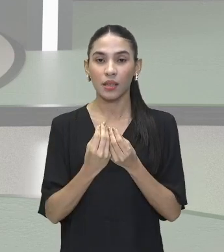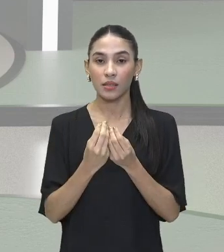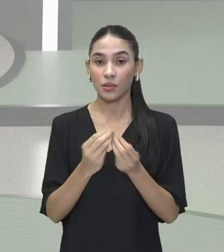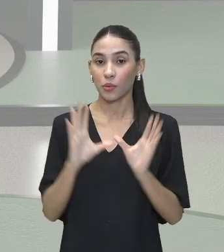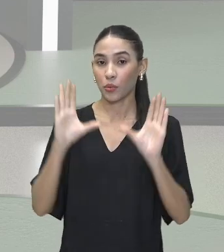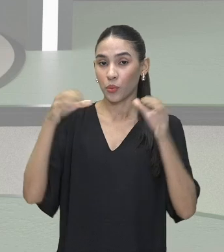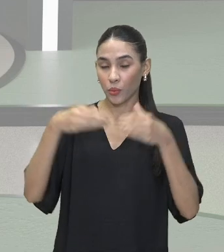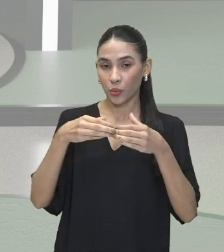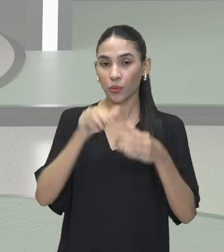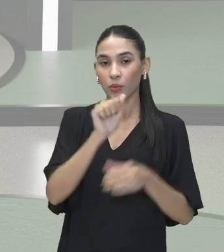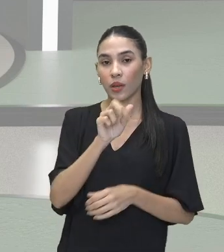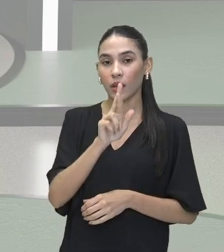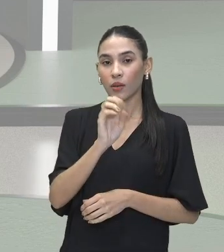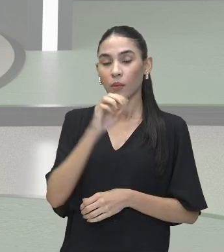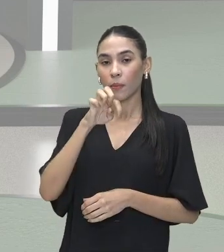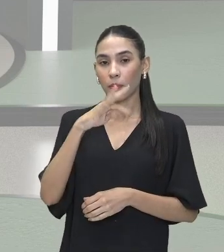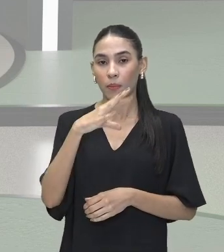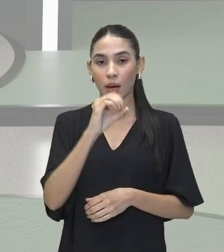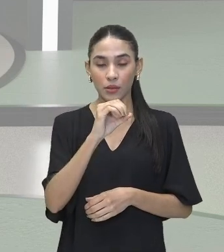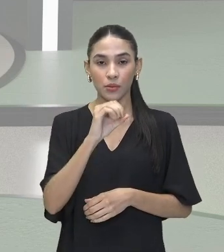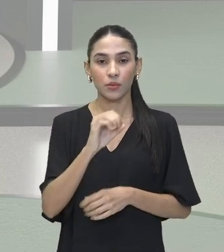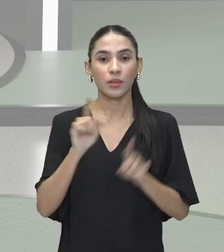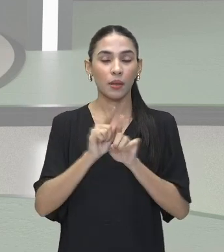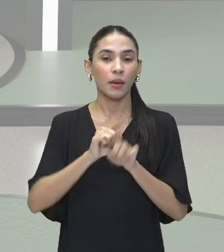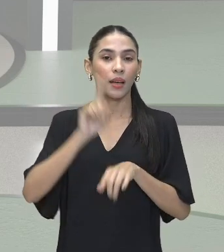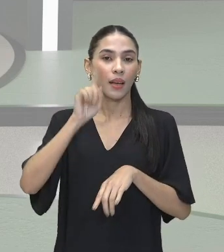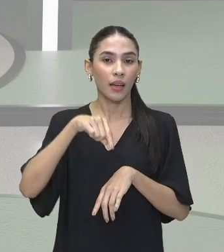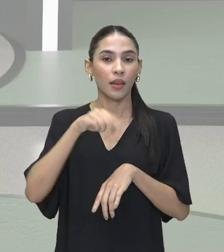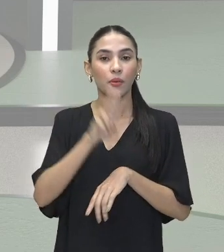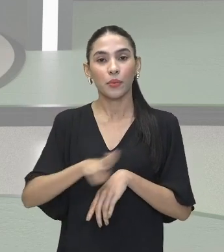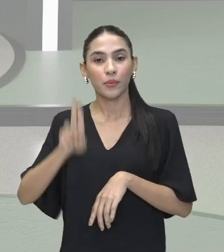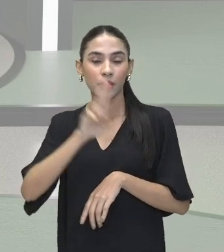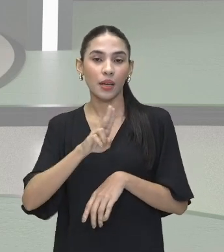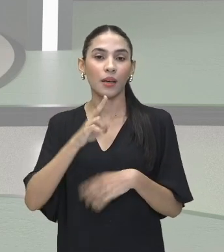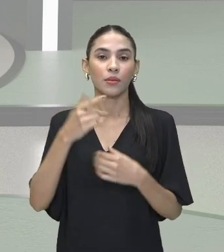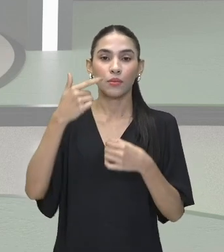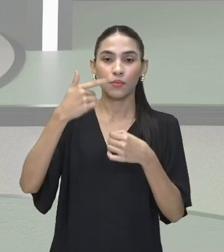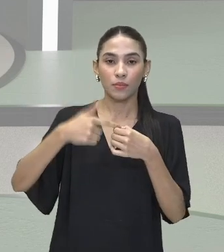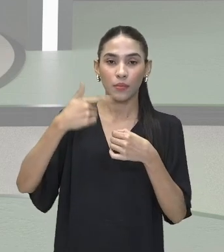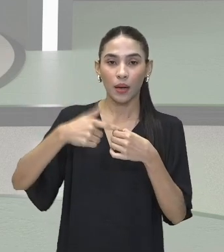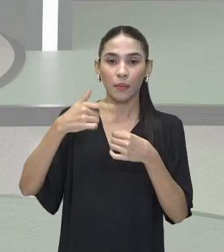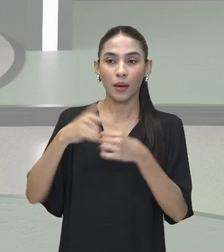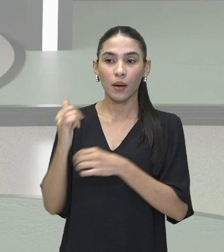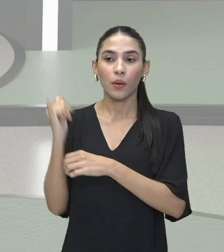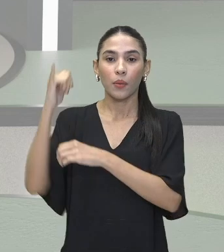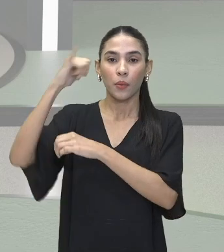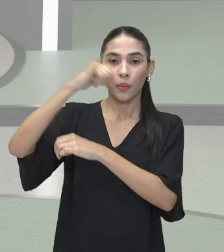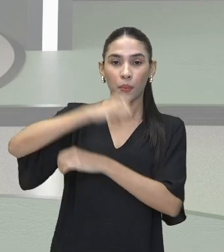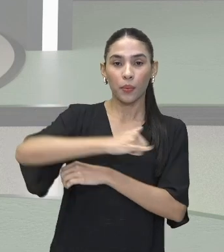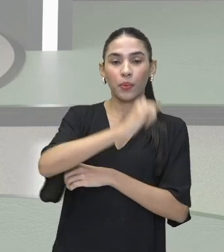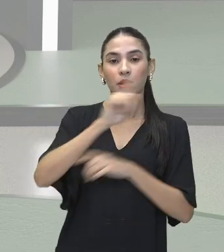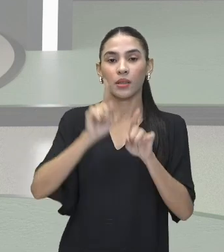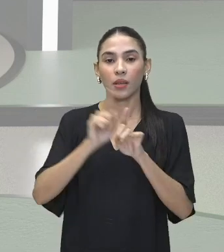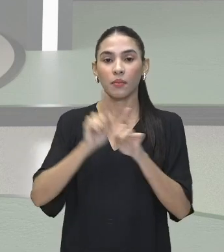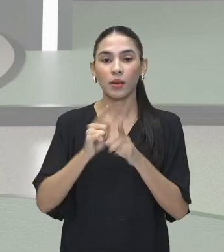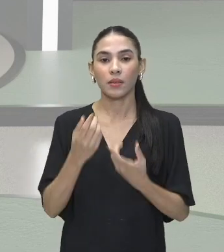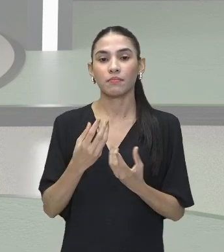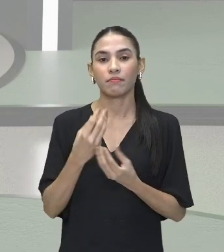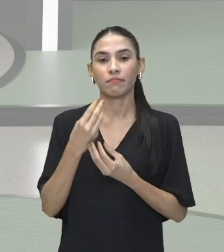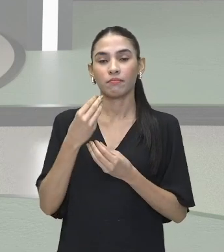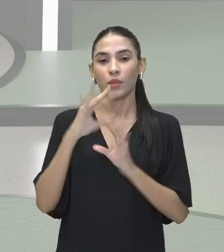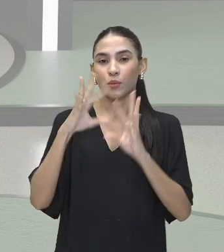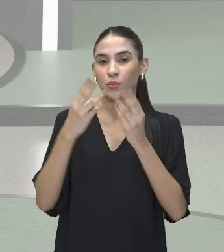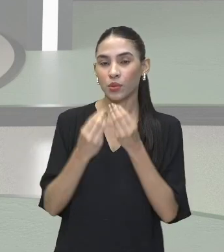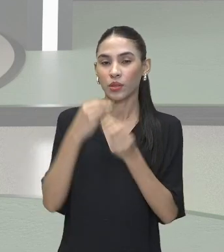classe, né, dos aromáticos. Eles são muito utilizados como combustíveis para aviões, para aditivos, né, para o aumento